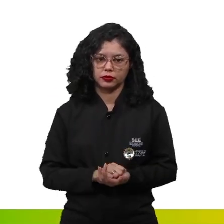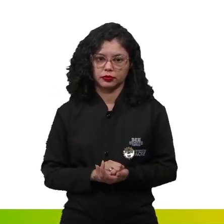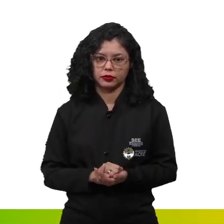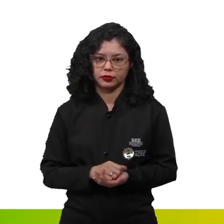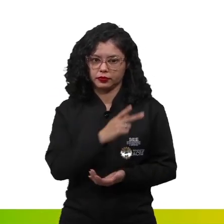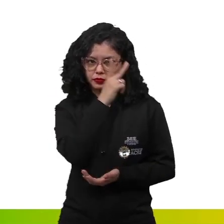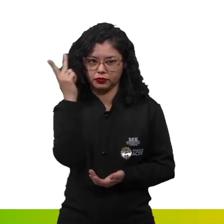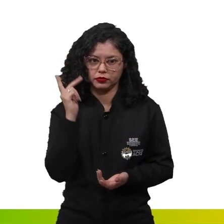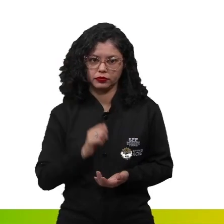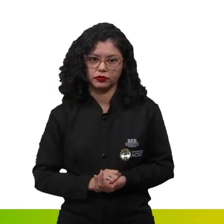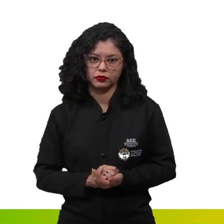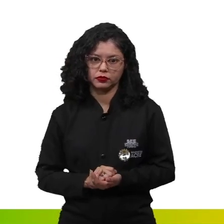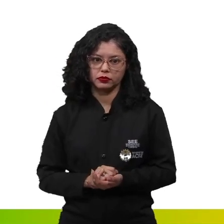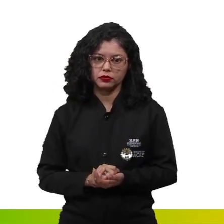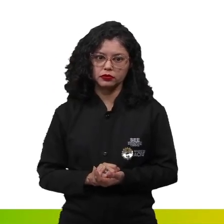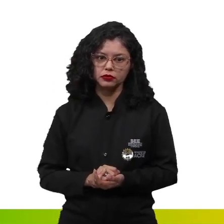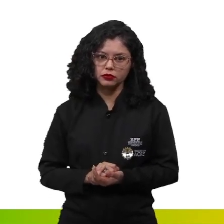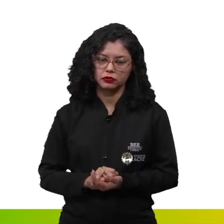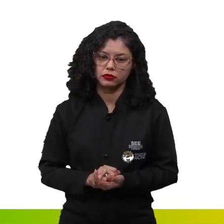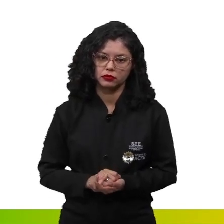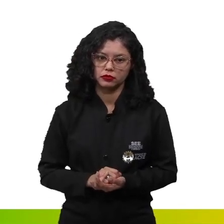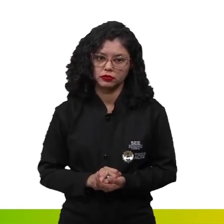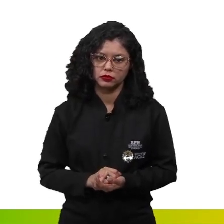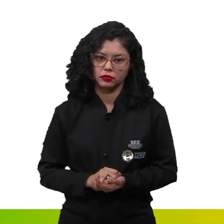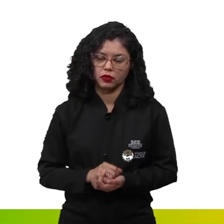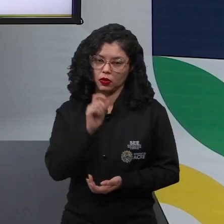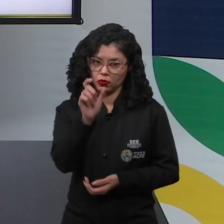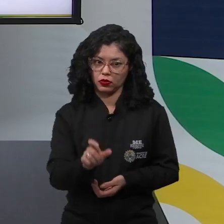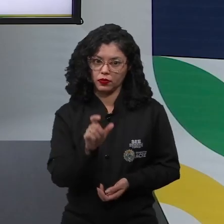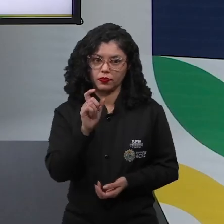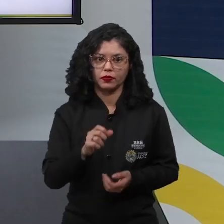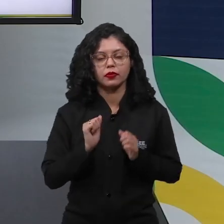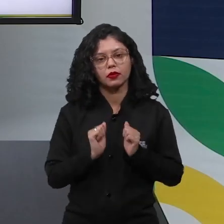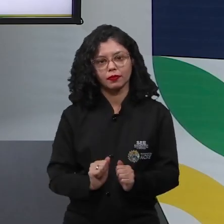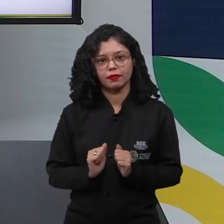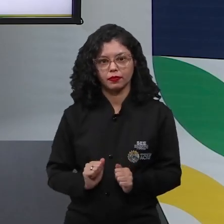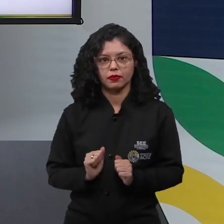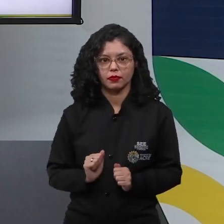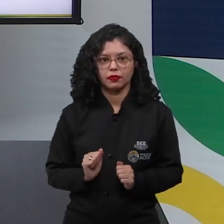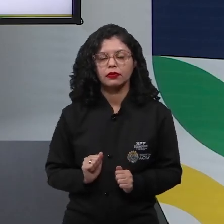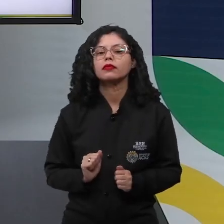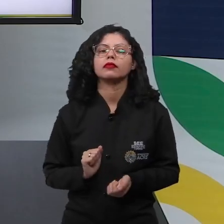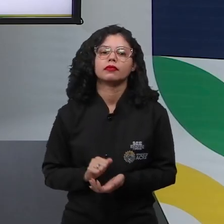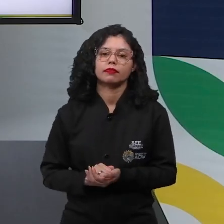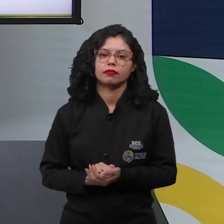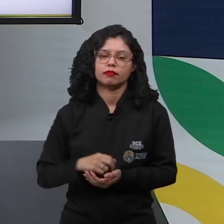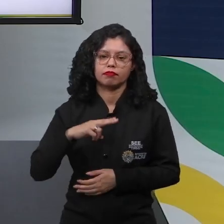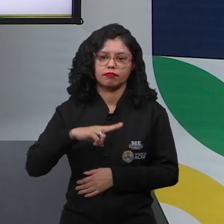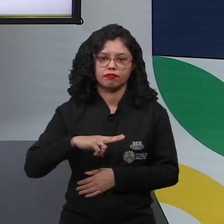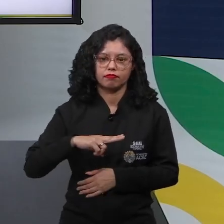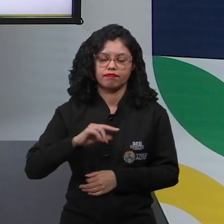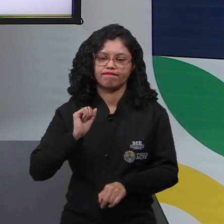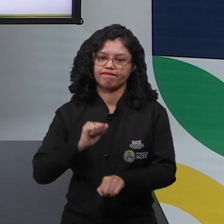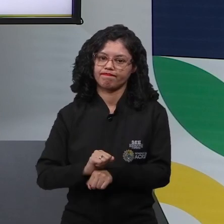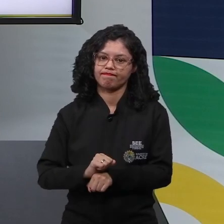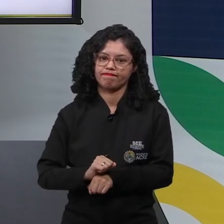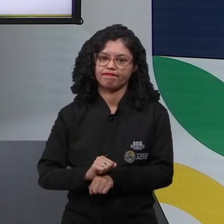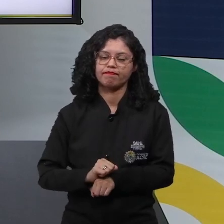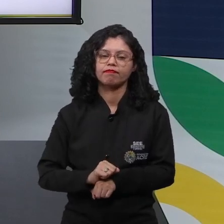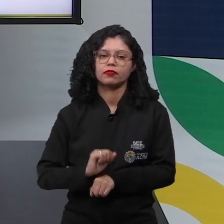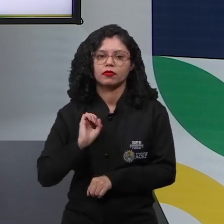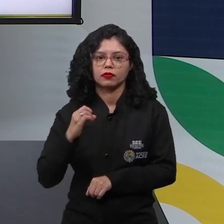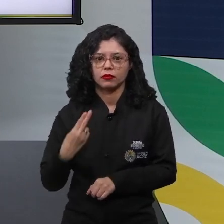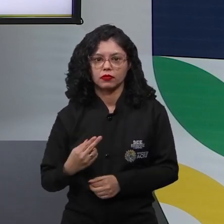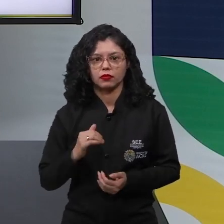uma pessoa que sofre lesão na medula espinhal, ela pode ficar paralisada parcialmente, né?